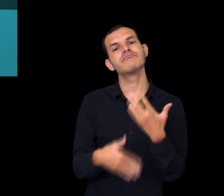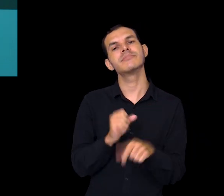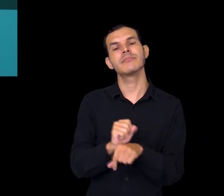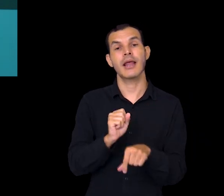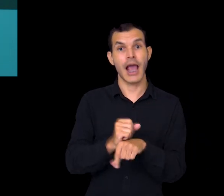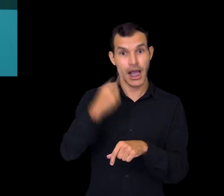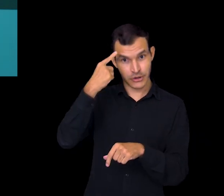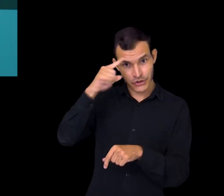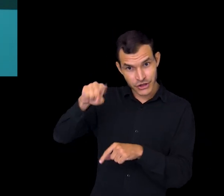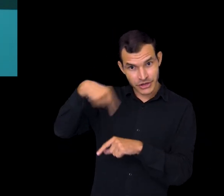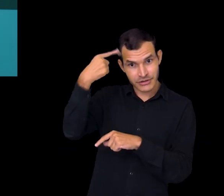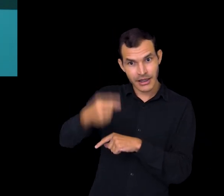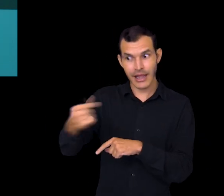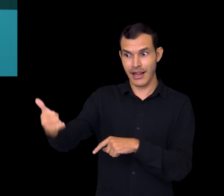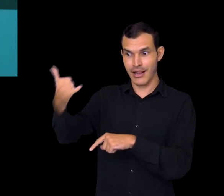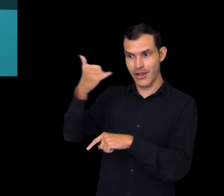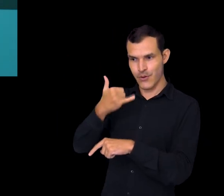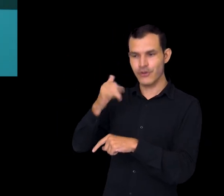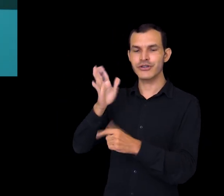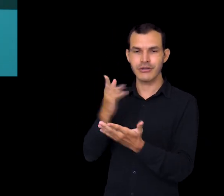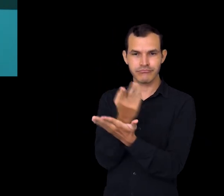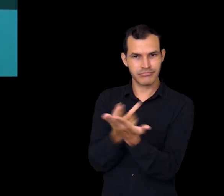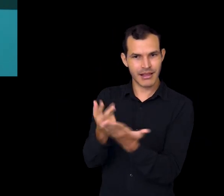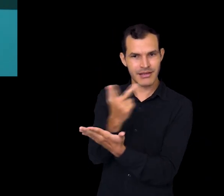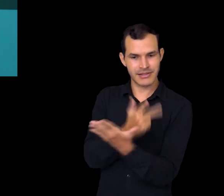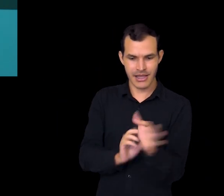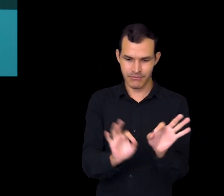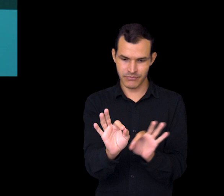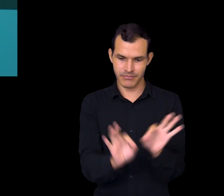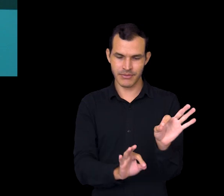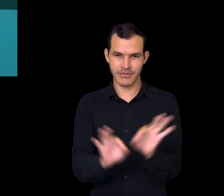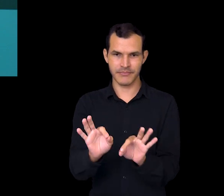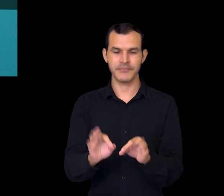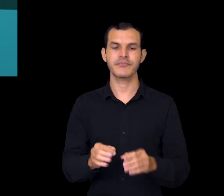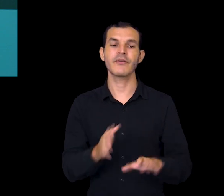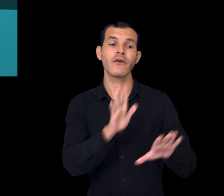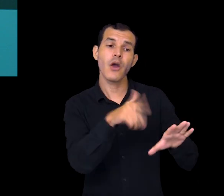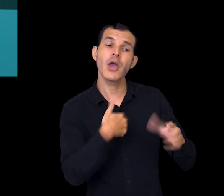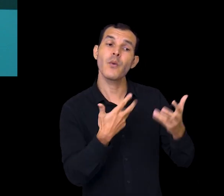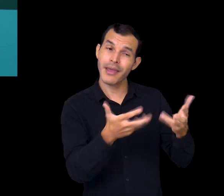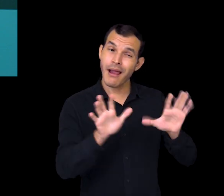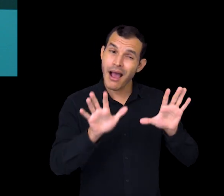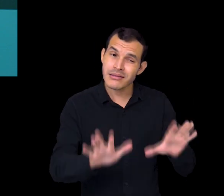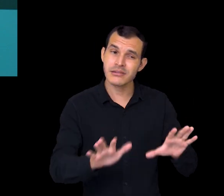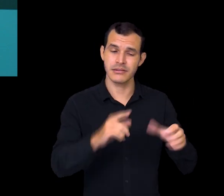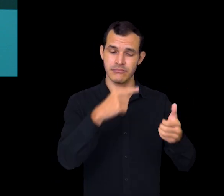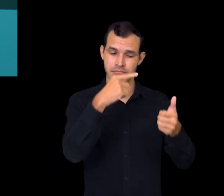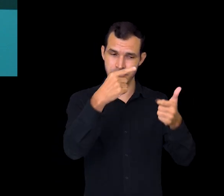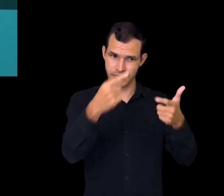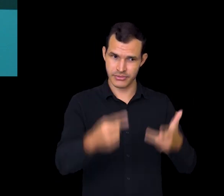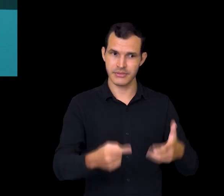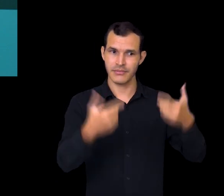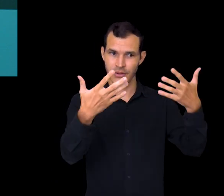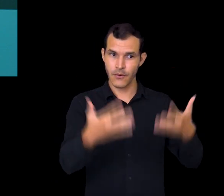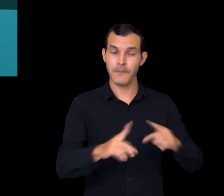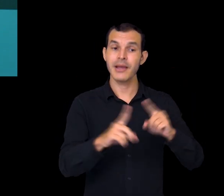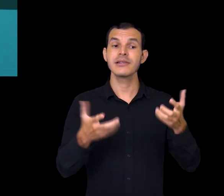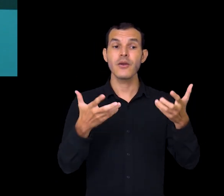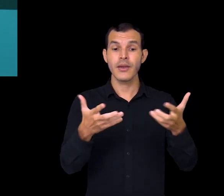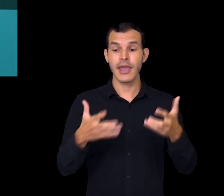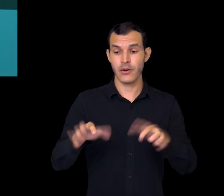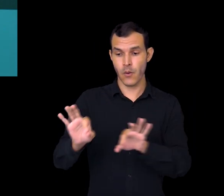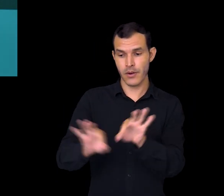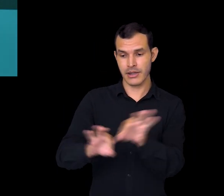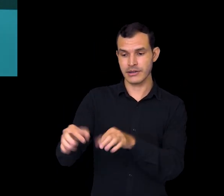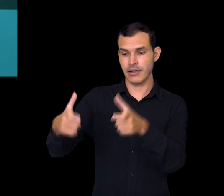tinha feito o desenho e fez o desenho. Não, então eu quero que faça assim e tal, mas eu quero que faça um parlatório aqui,